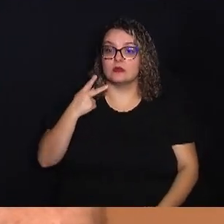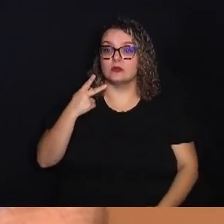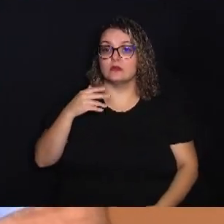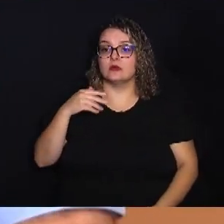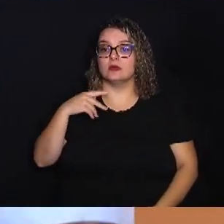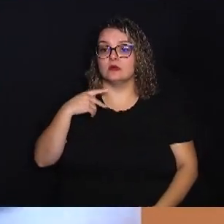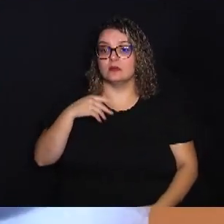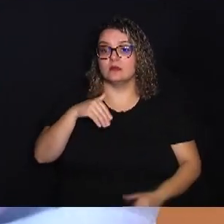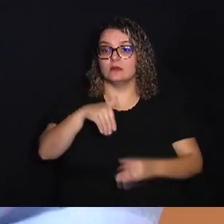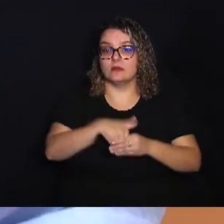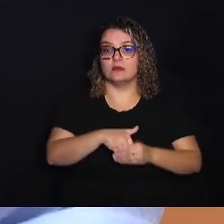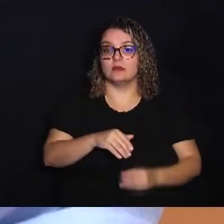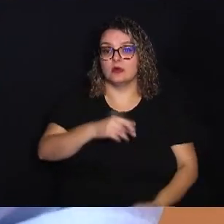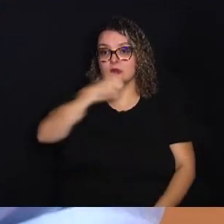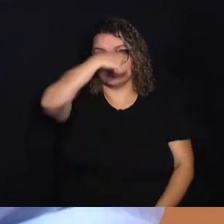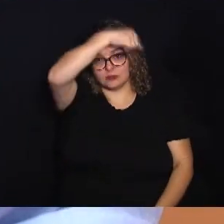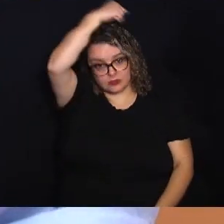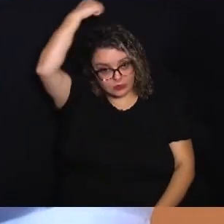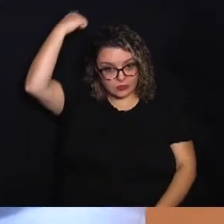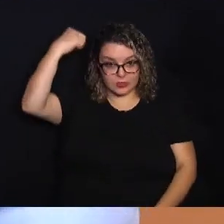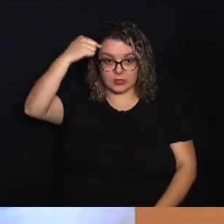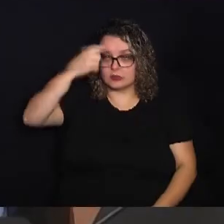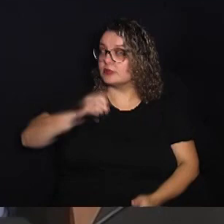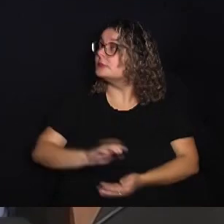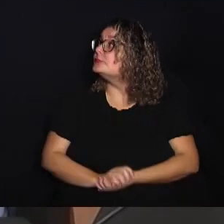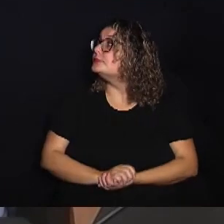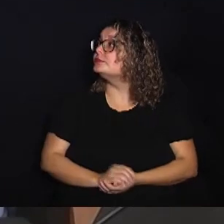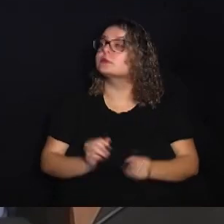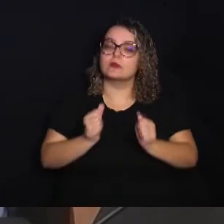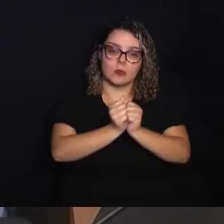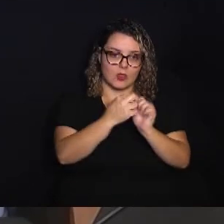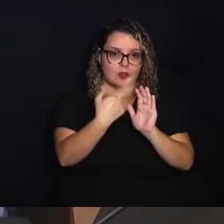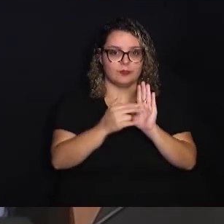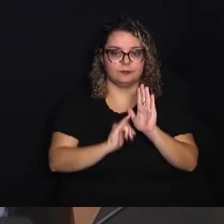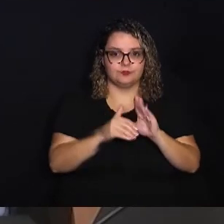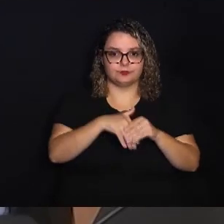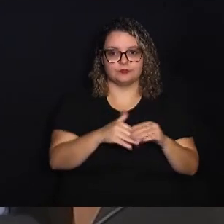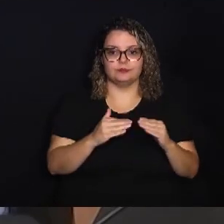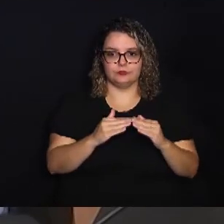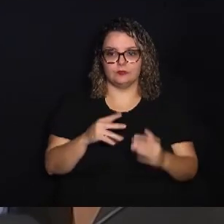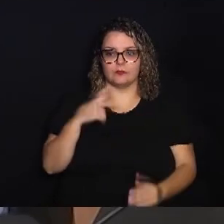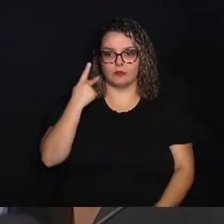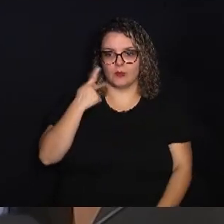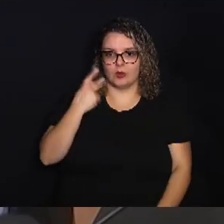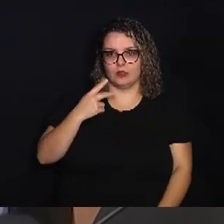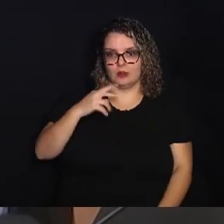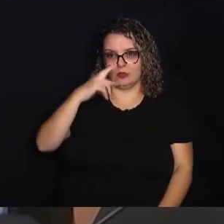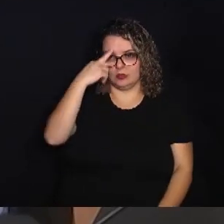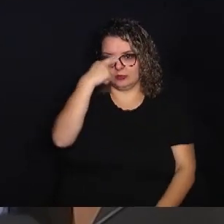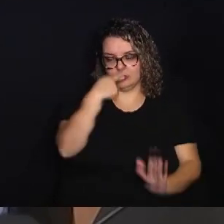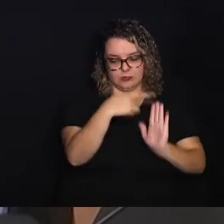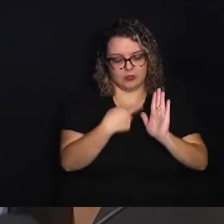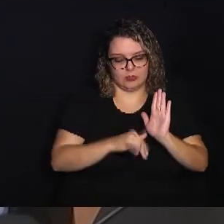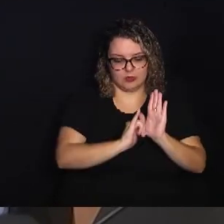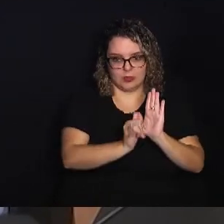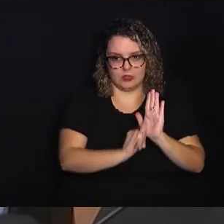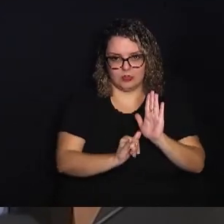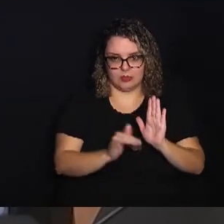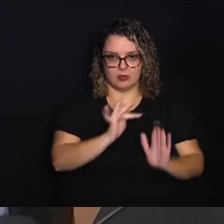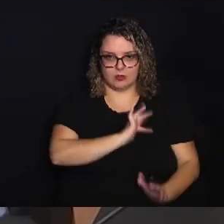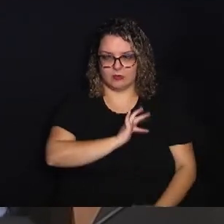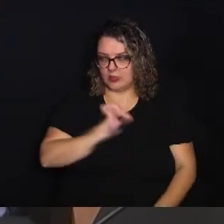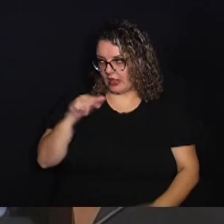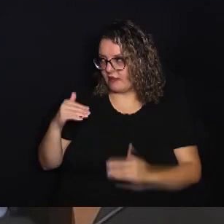nosso Nobre Vereador Gaspar acompan o relator Presidente bom o relator é o Bispo Fernando é